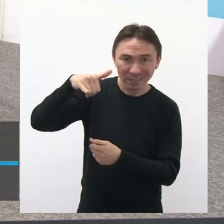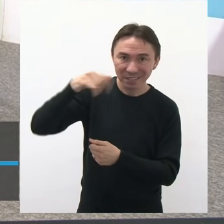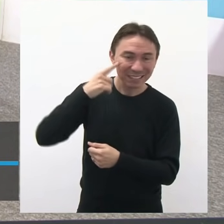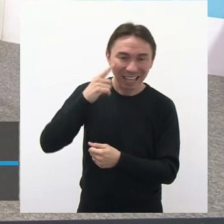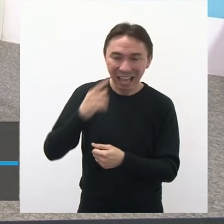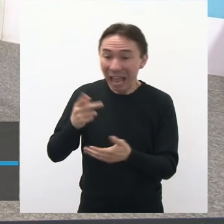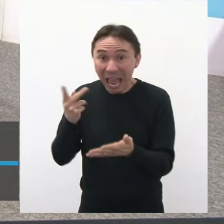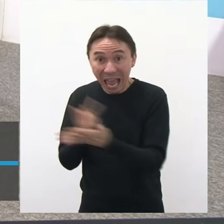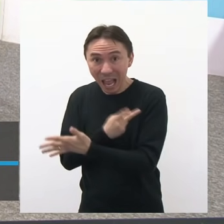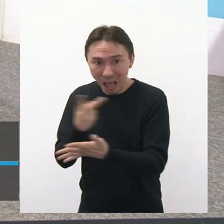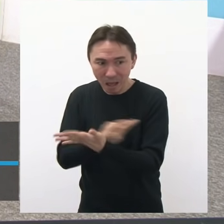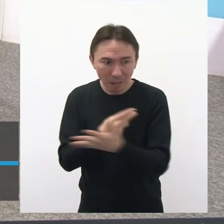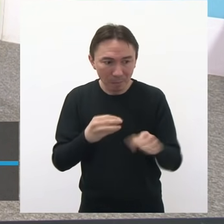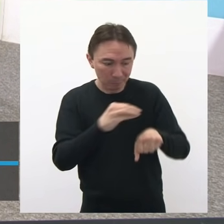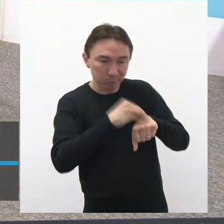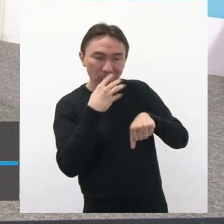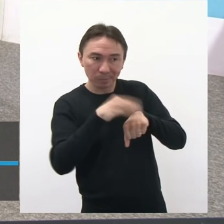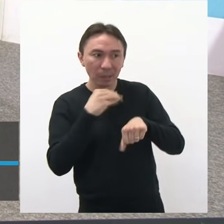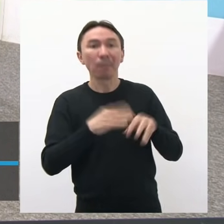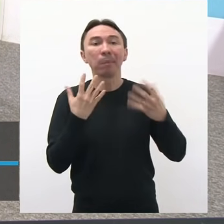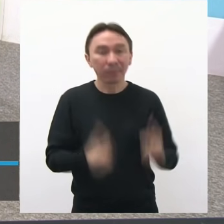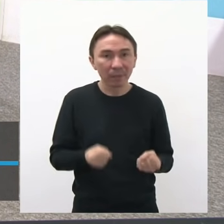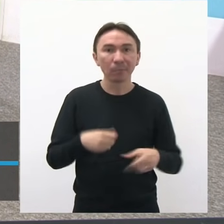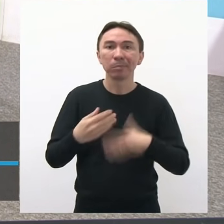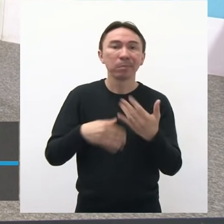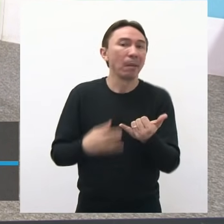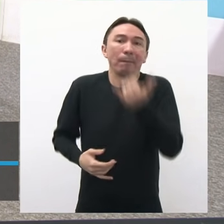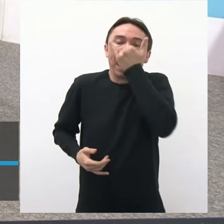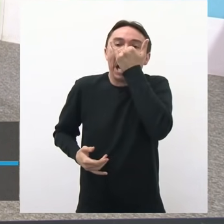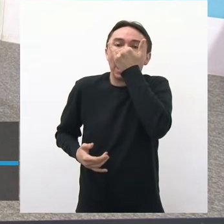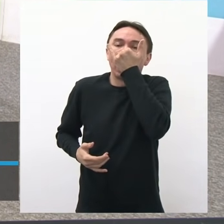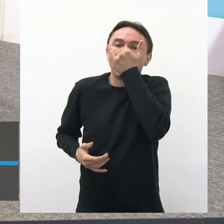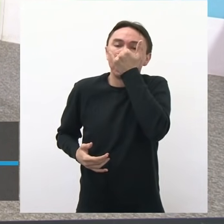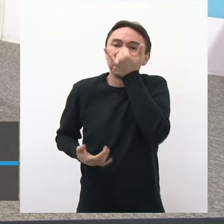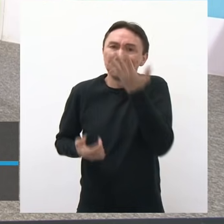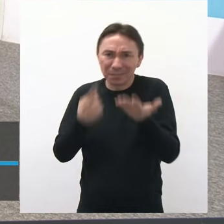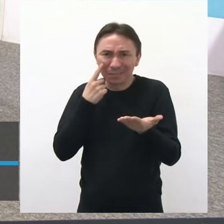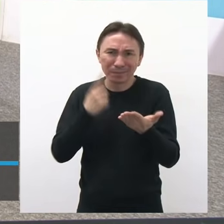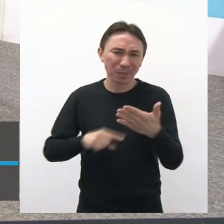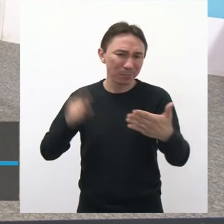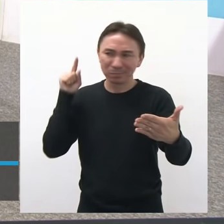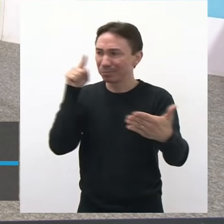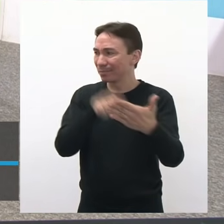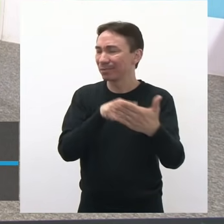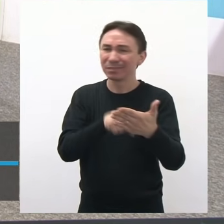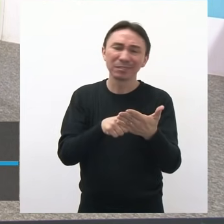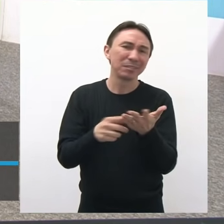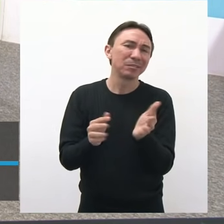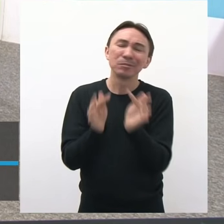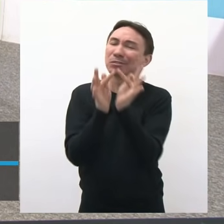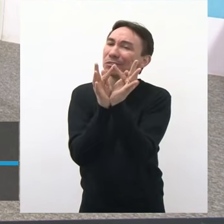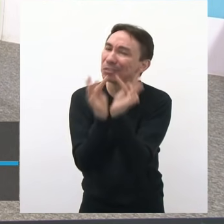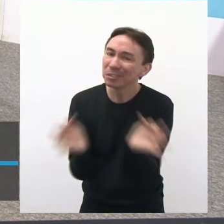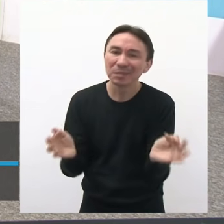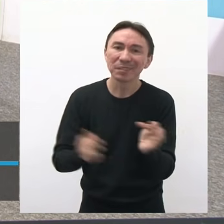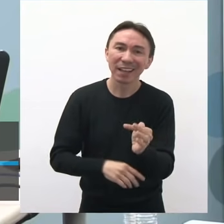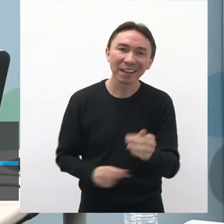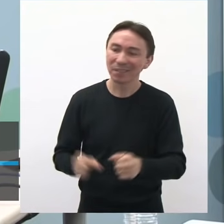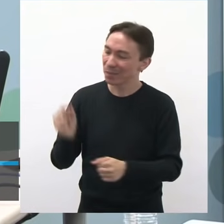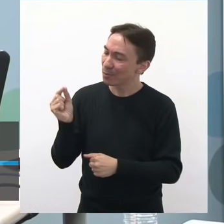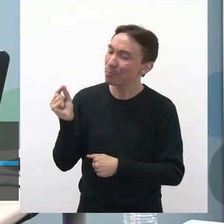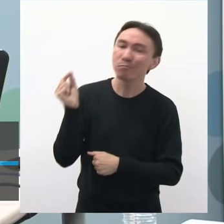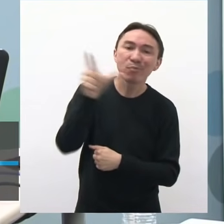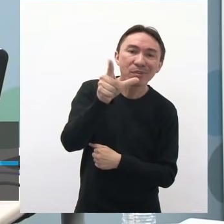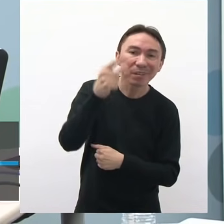conseguir alcançar o objetivo, né? E aqui foi um objetivo até básico, que era fazer um aviãozinho de papel. Mas e se a